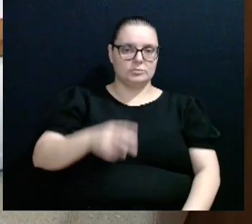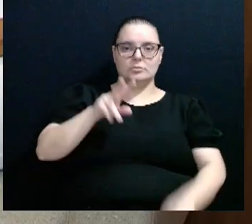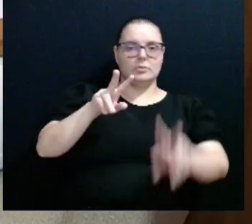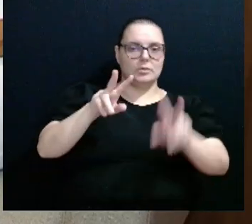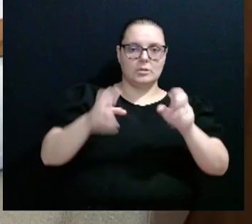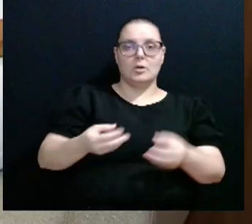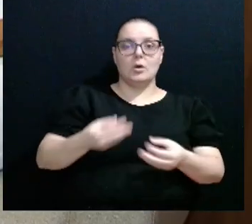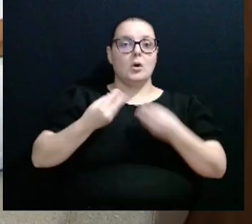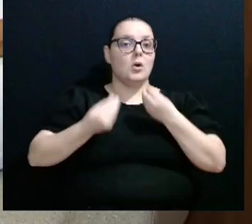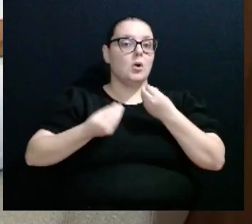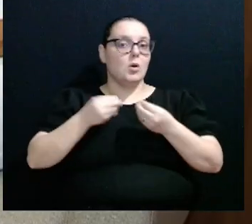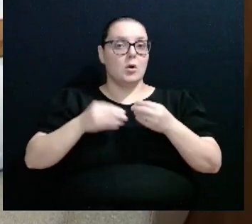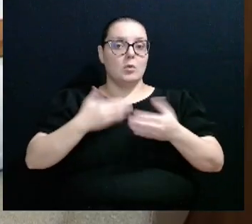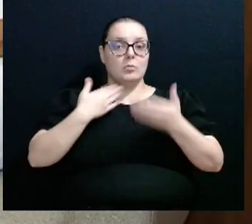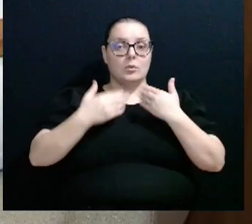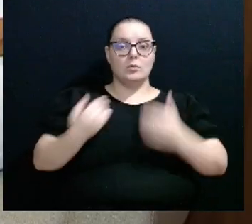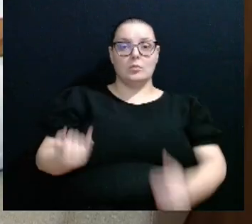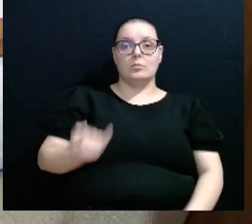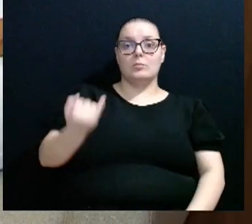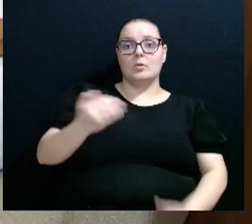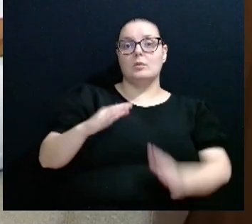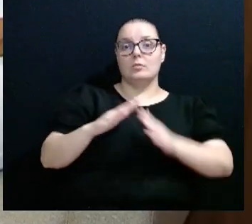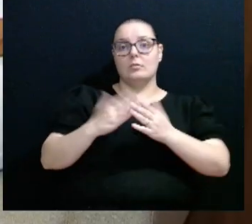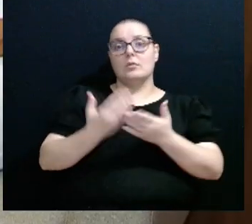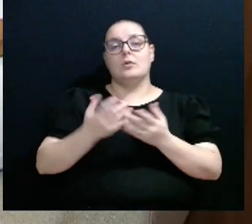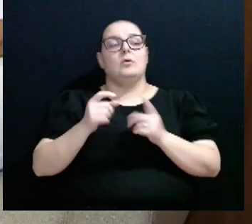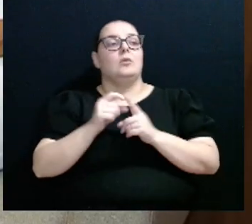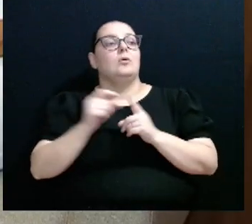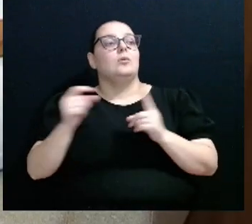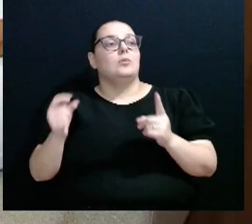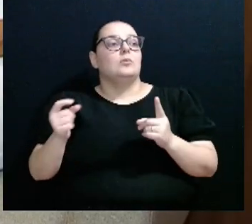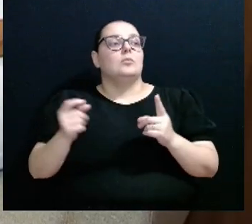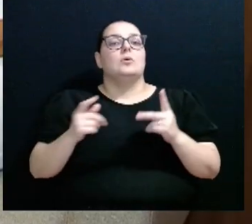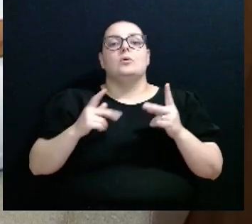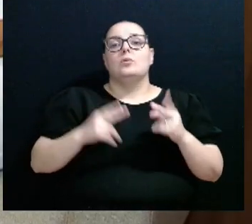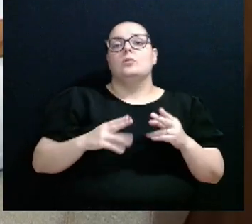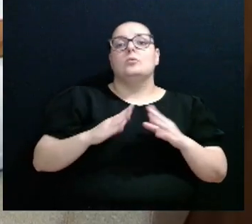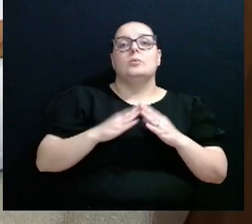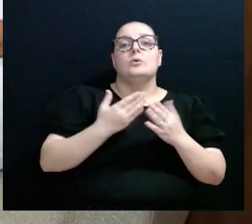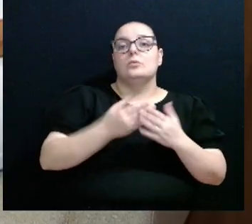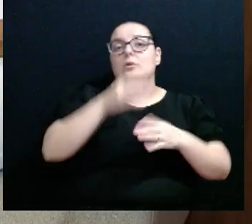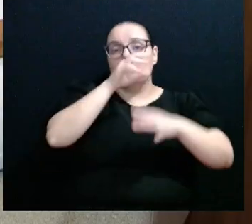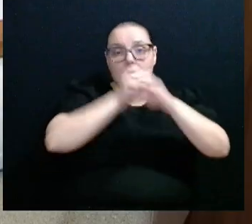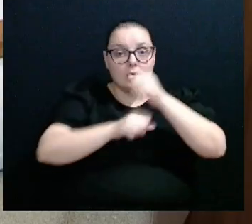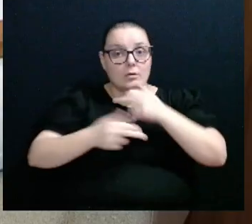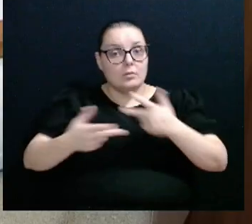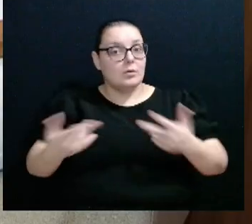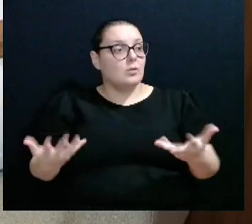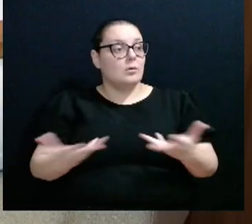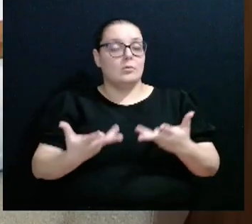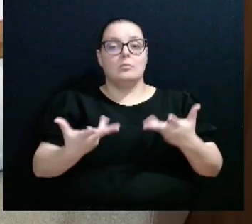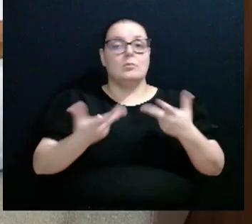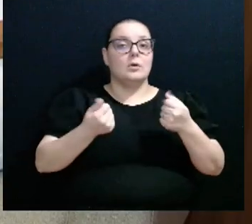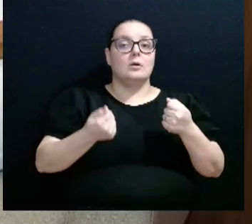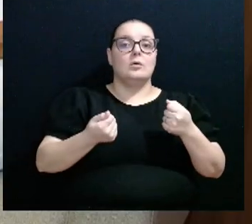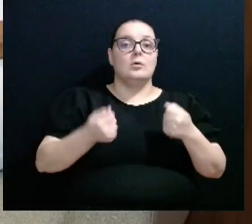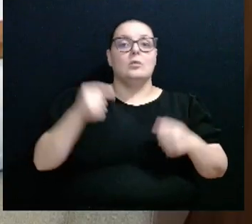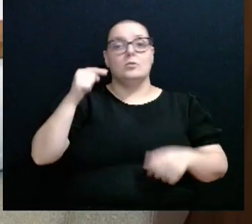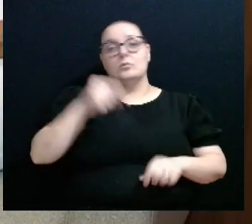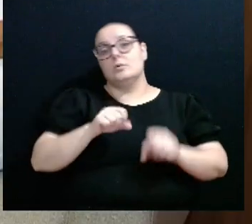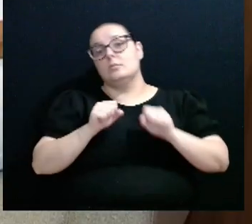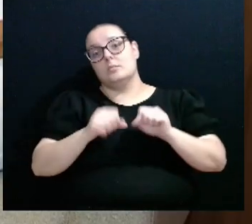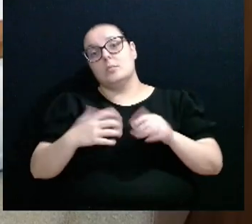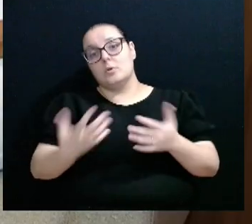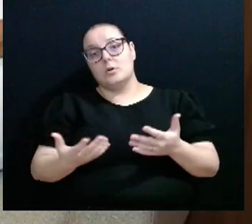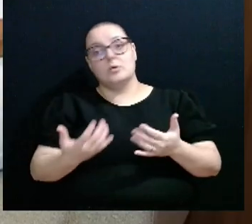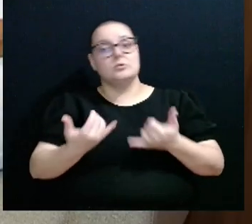a importância da escola, frases como na escola você aprende coisas incríveis, ou lá você pode brincar e